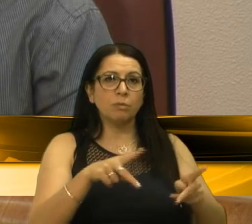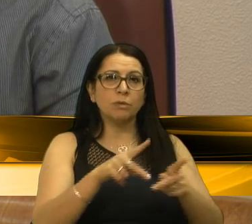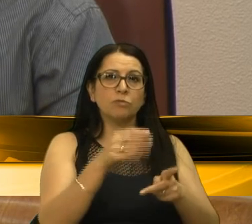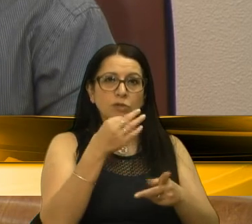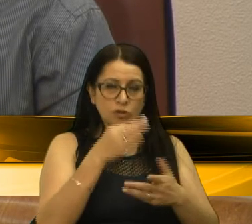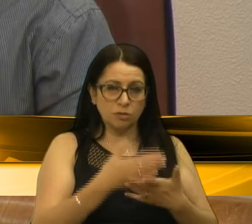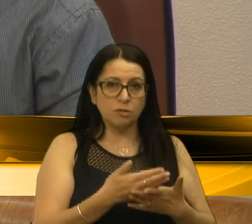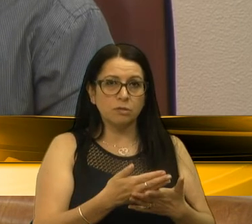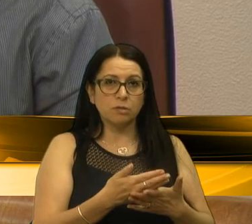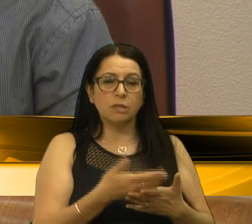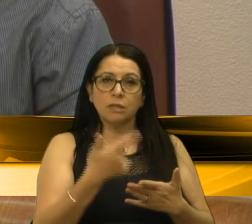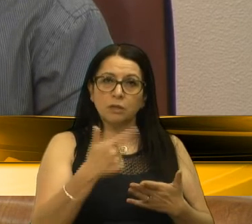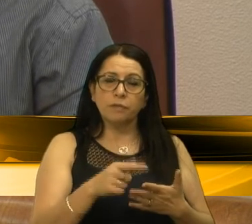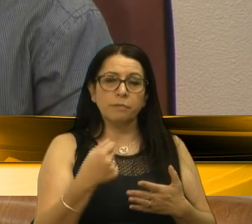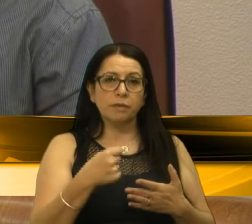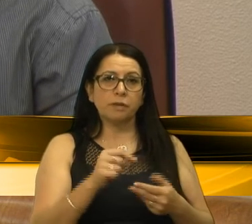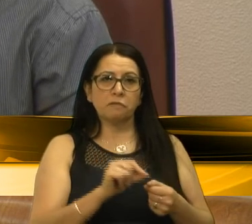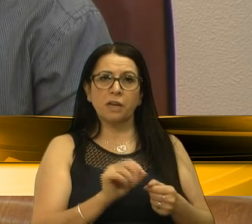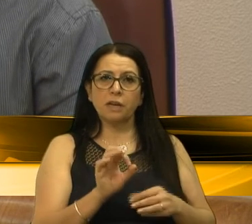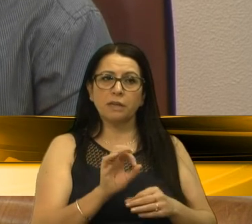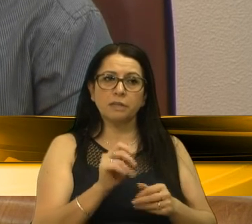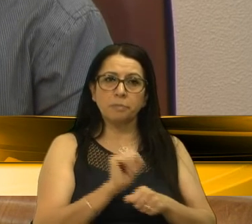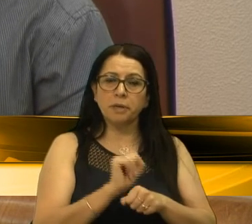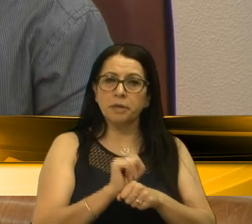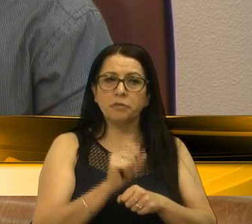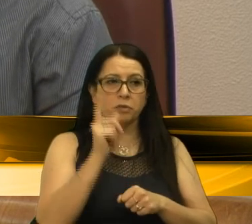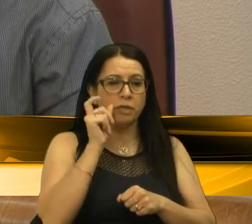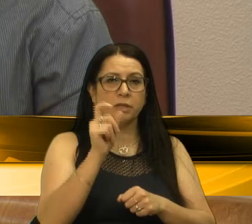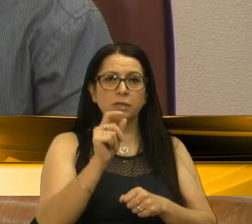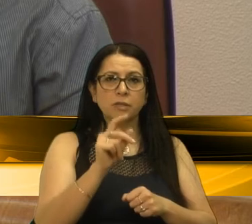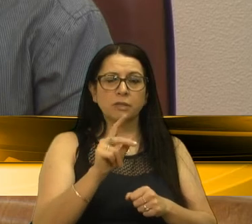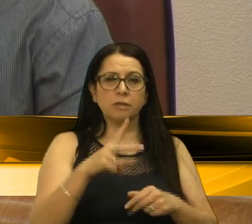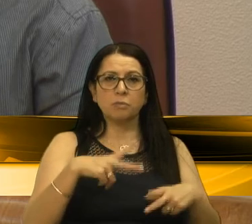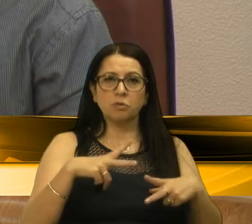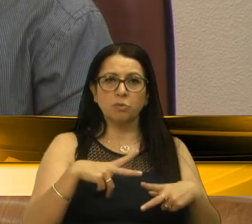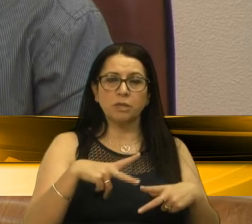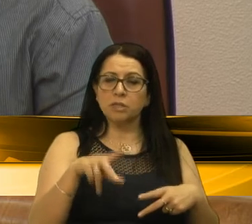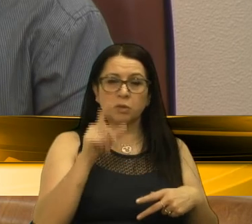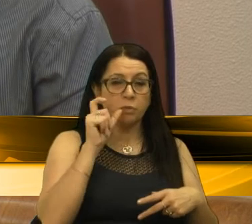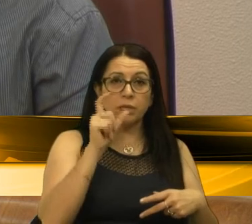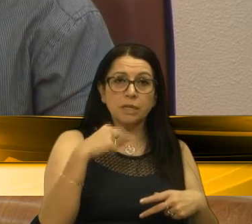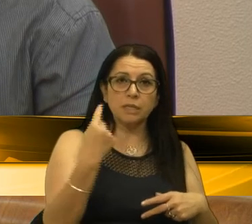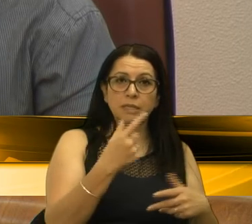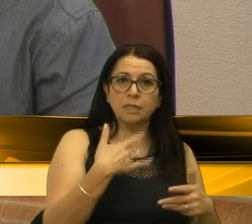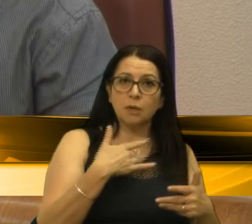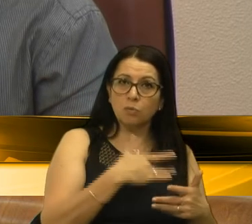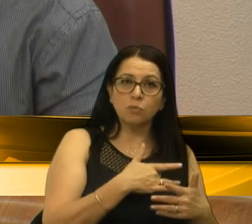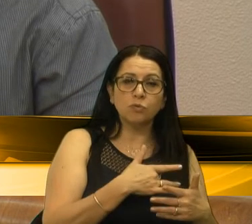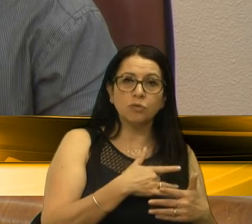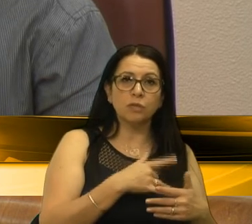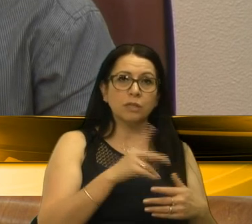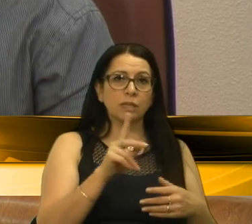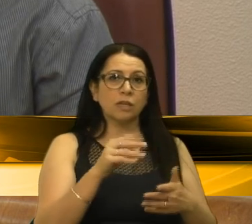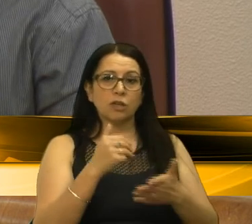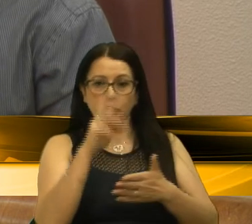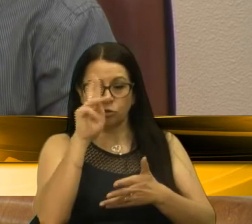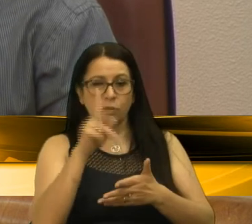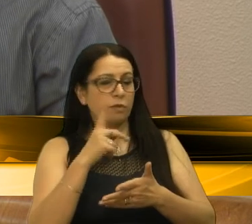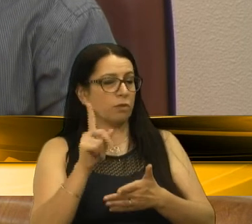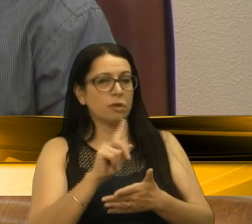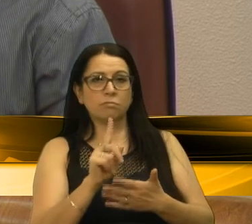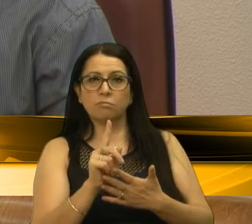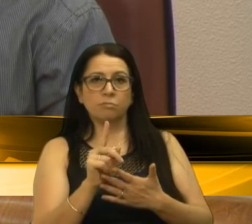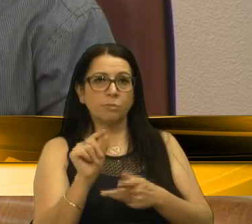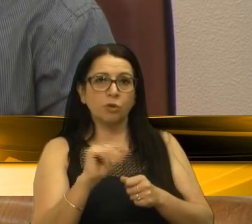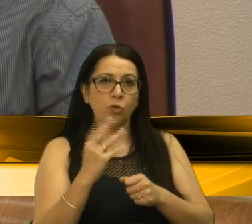Sul, mais uma vez, precisaria ficar à mercê dos interesses pessoais e não da saúde pública de Caxias do Sul. O presidente da mesa diretora, que novamente se negou a diligenciar para